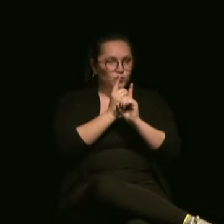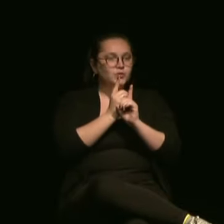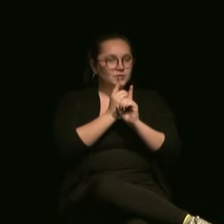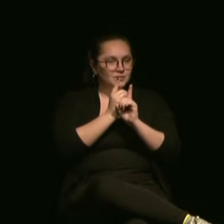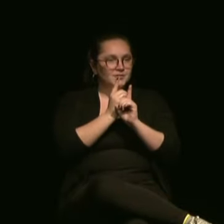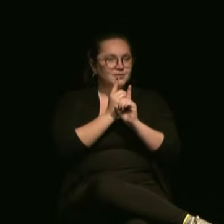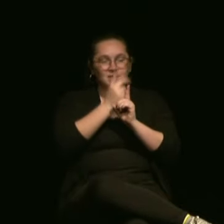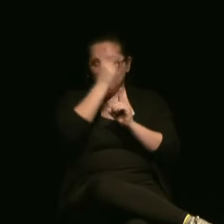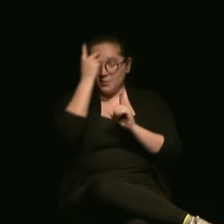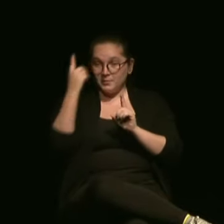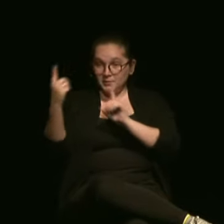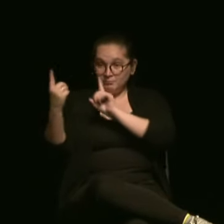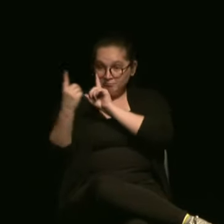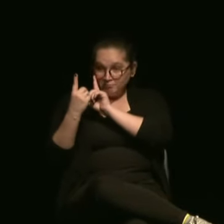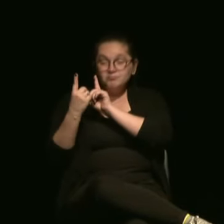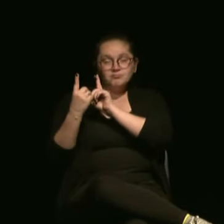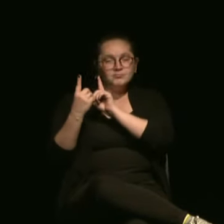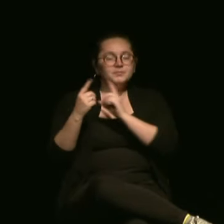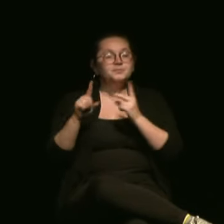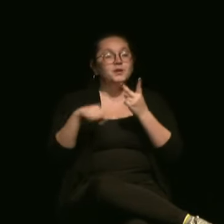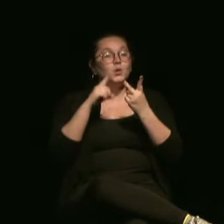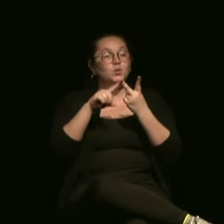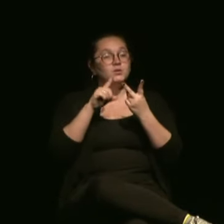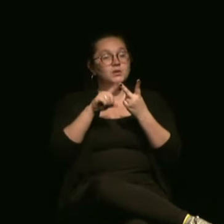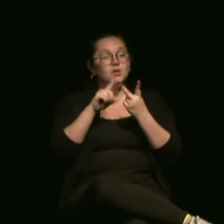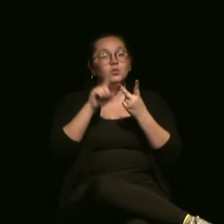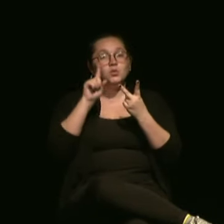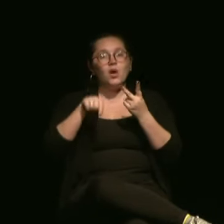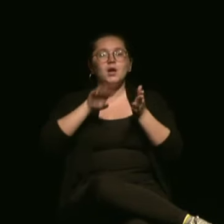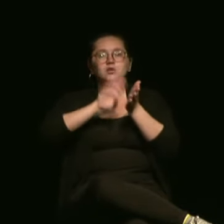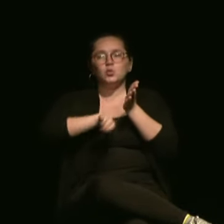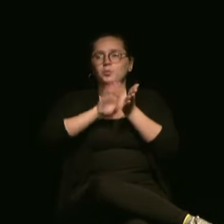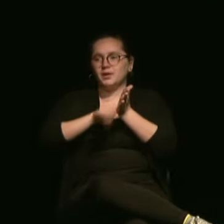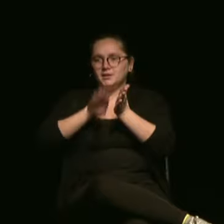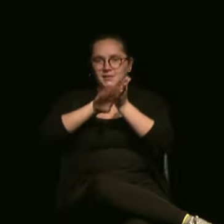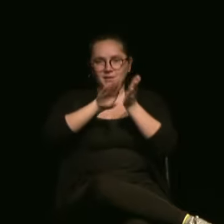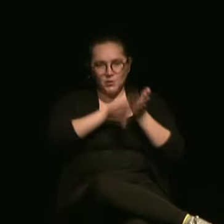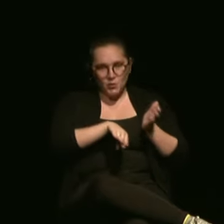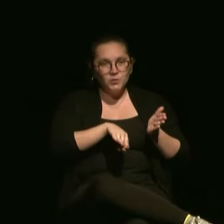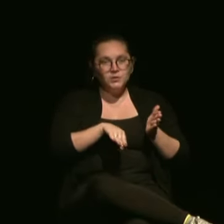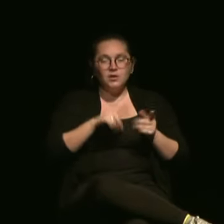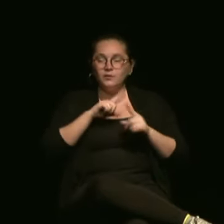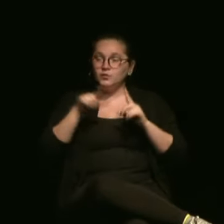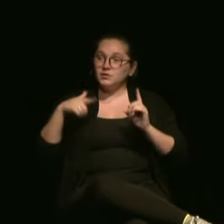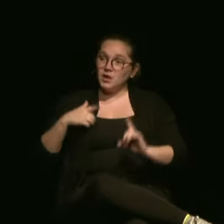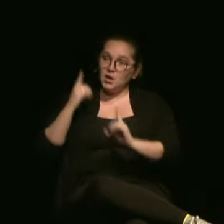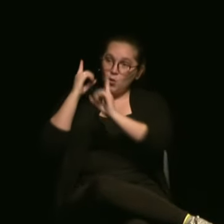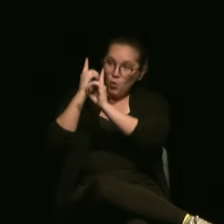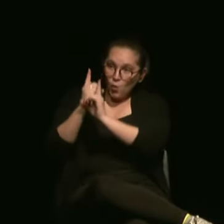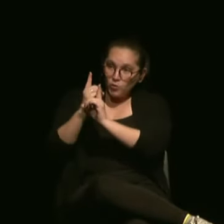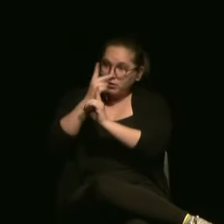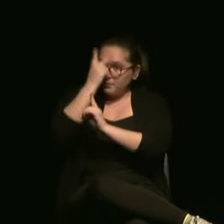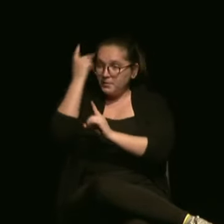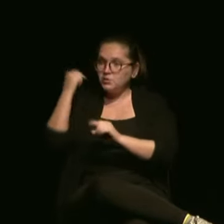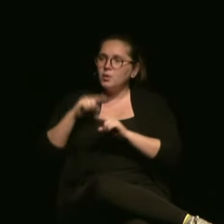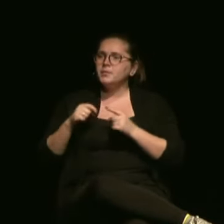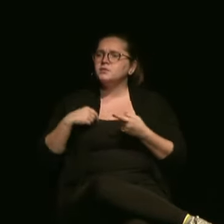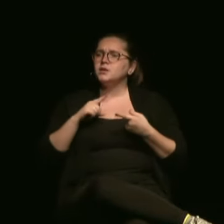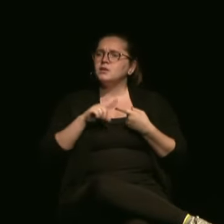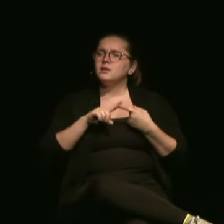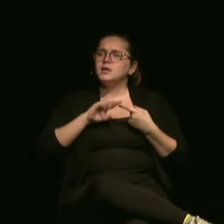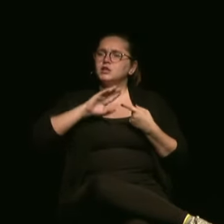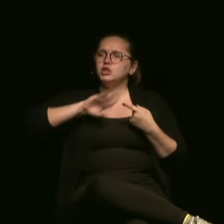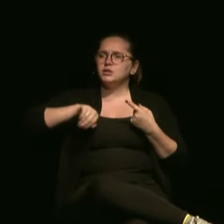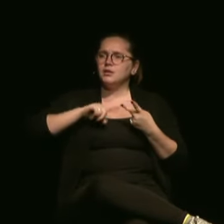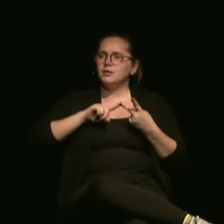fala. A segunda característica importante é a supressão. Você se encontra com essa pessoa e você vai eliminando tudo de